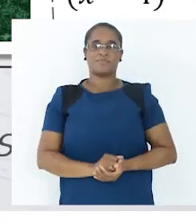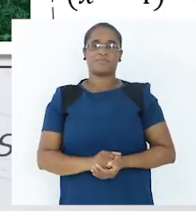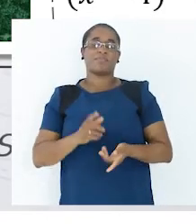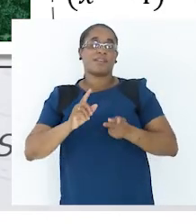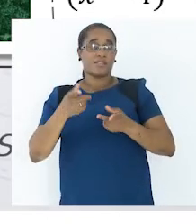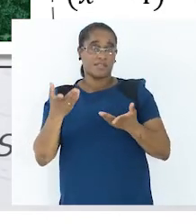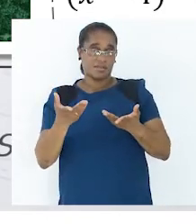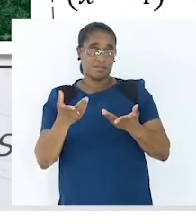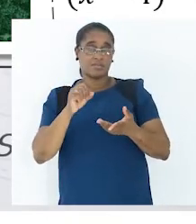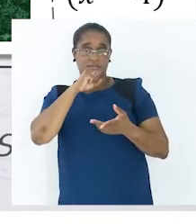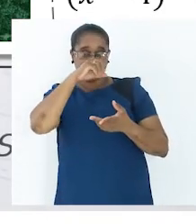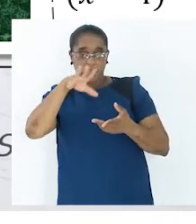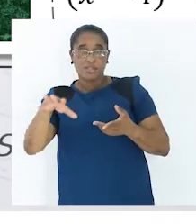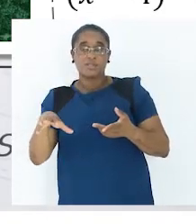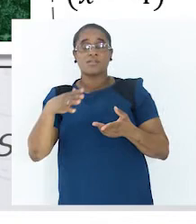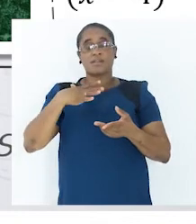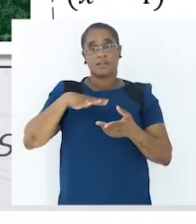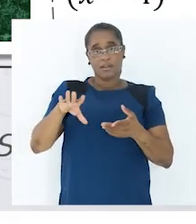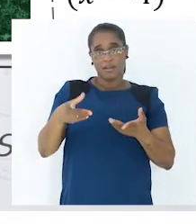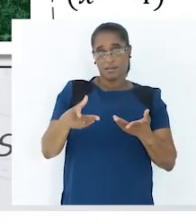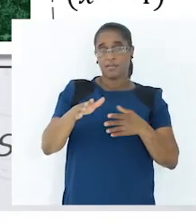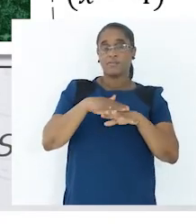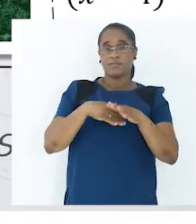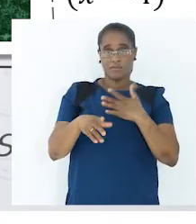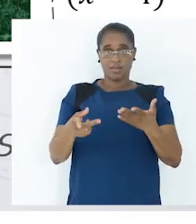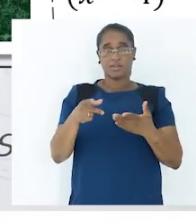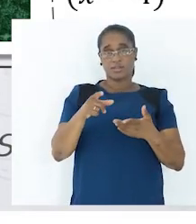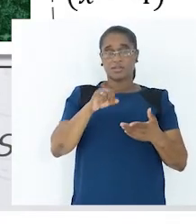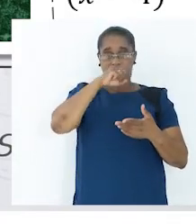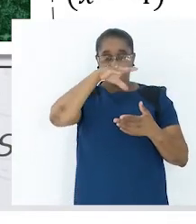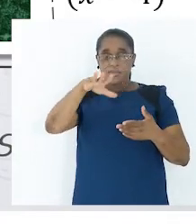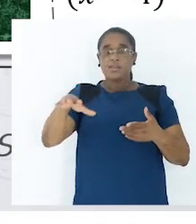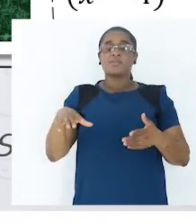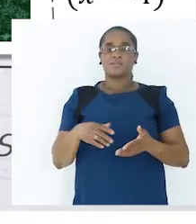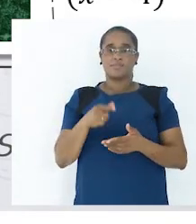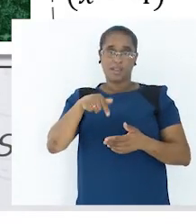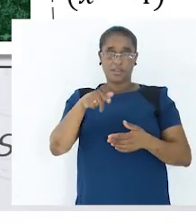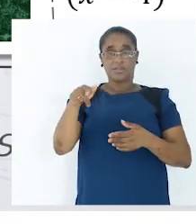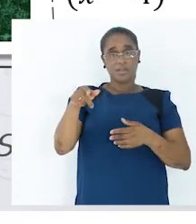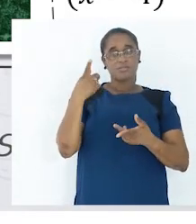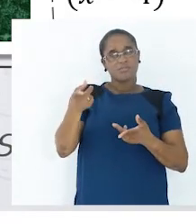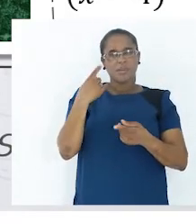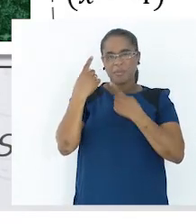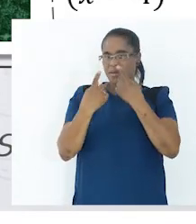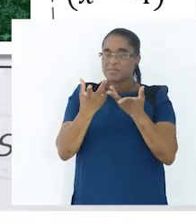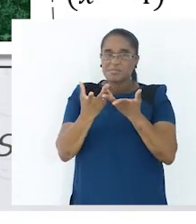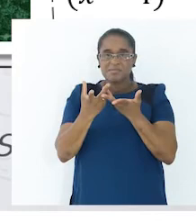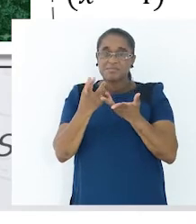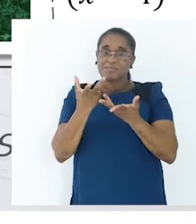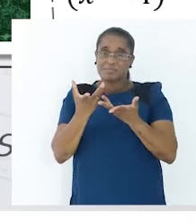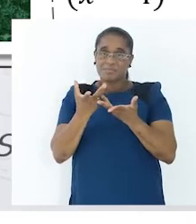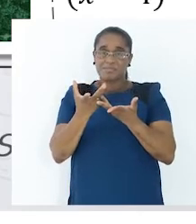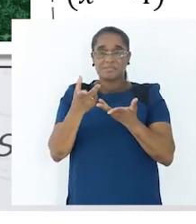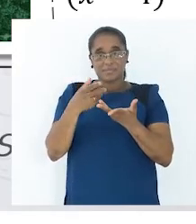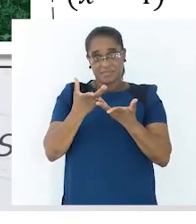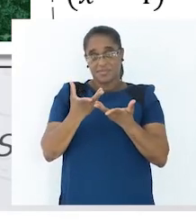que pressupõe um jardim. Pretende-se, portanto, calcular a área desse jardim. Aqui nós temos uma pequena sugestão. Pode-se fazer a área